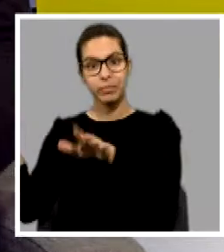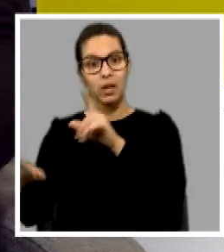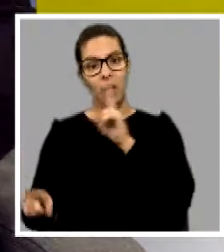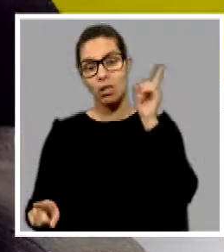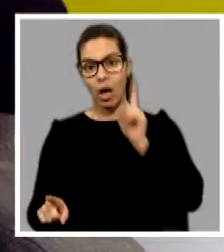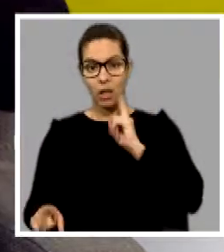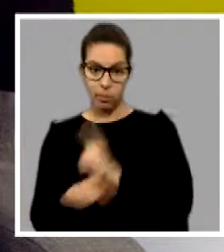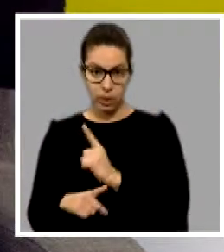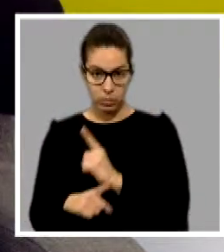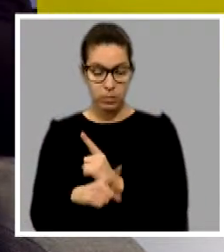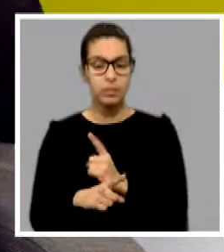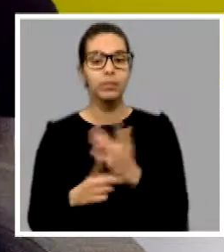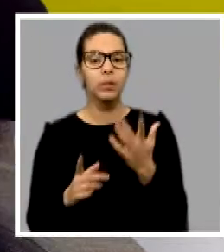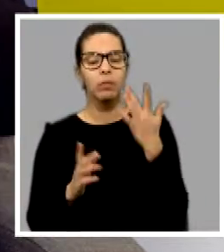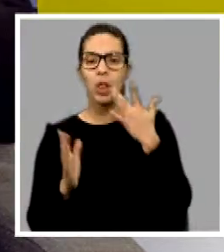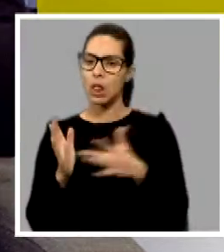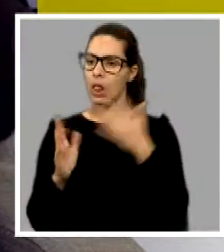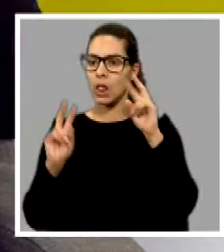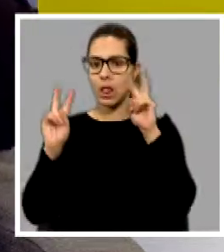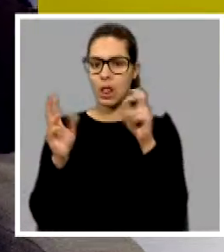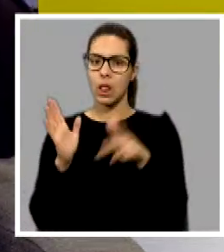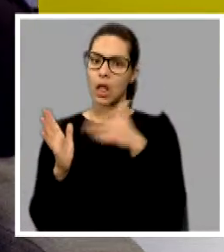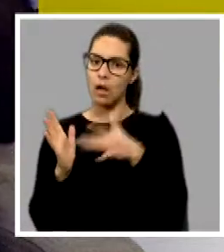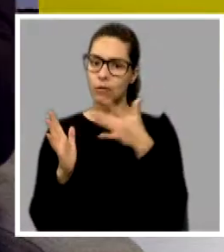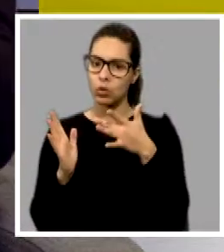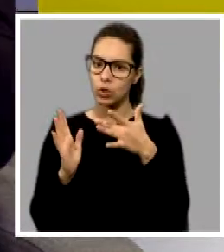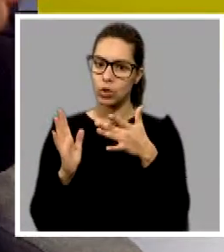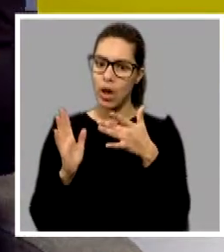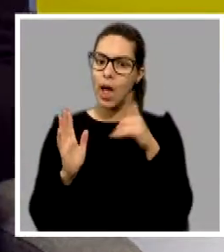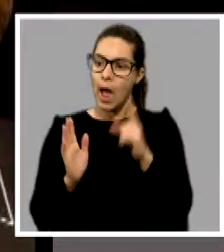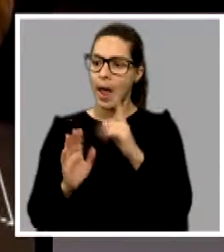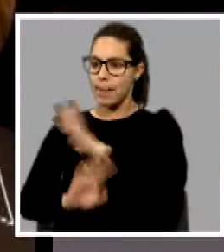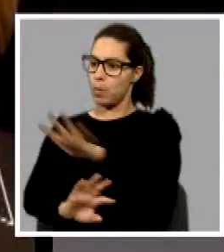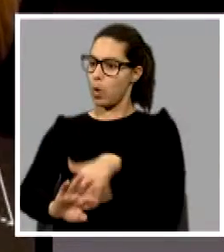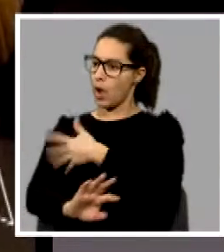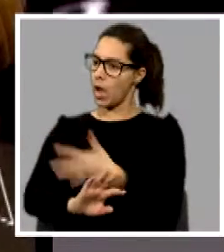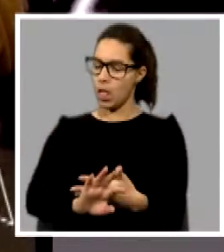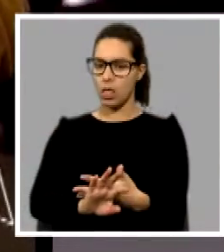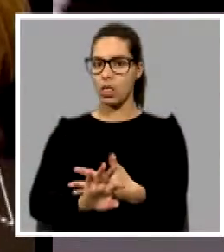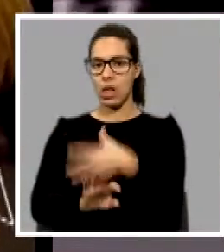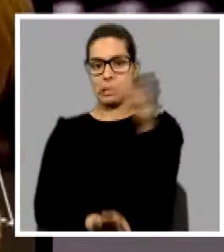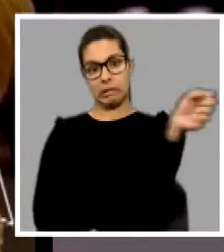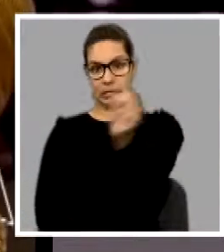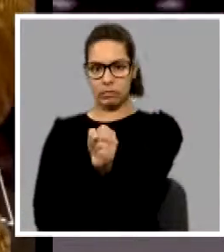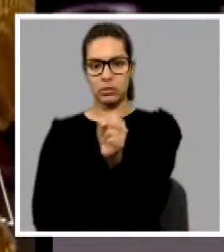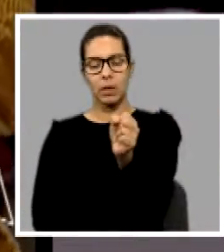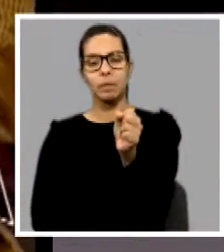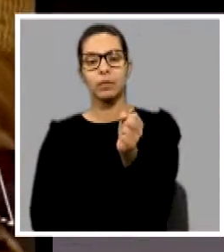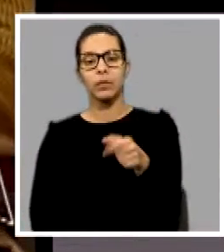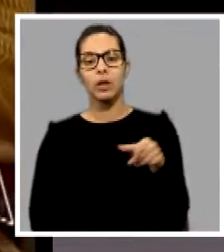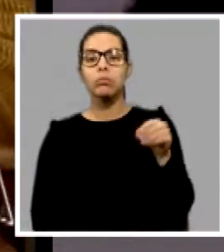2003. E quando é aceito este espaço para livros, eu disse, não, chama-se Livros, tem que ser o livro deste poeta